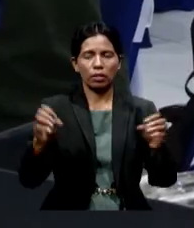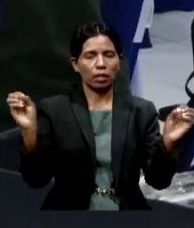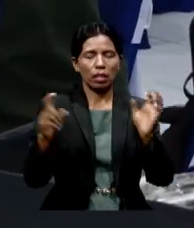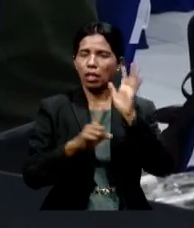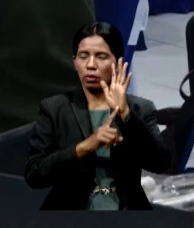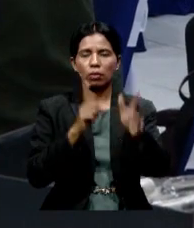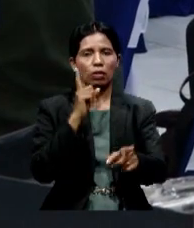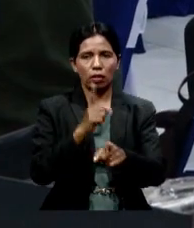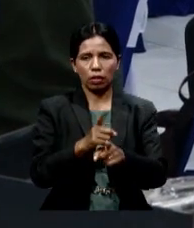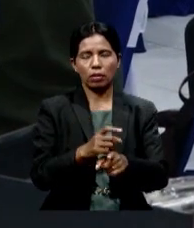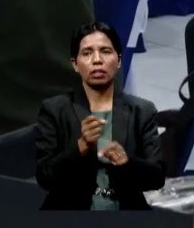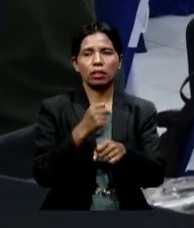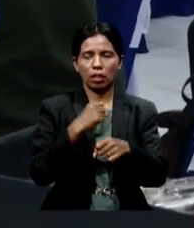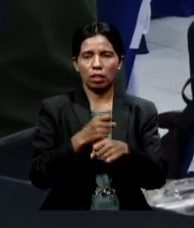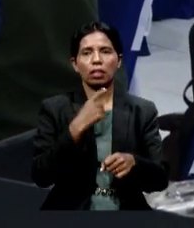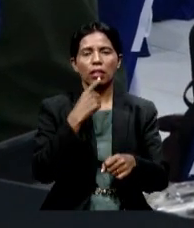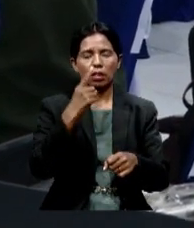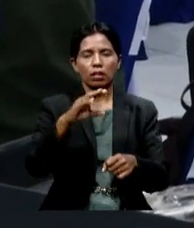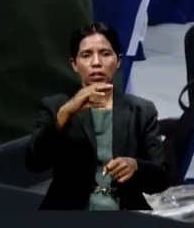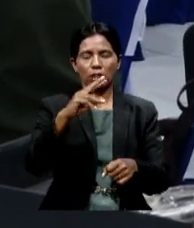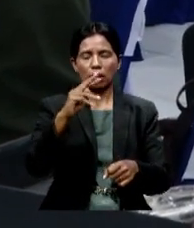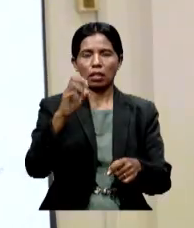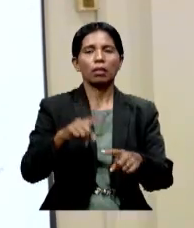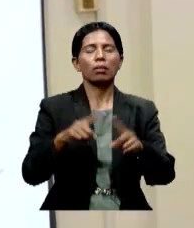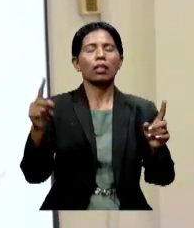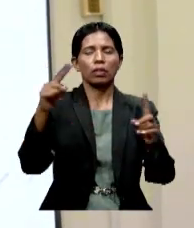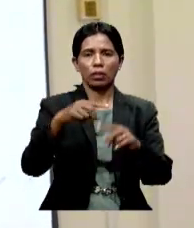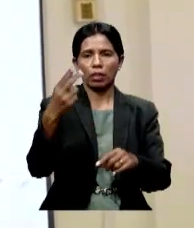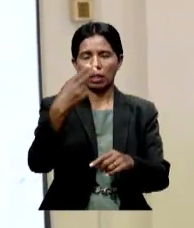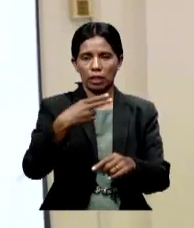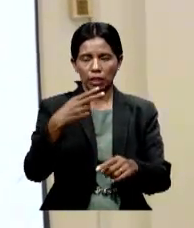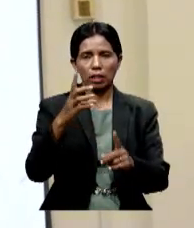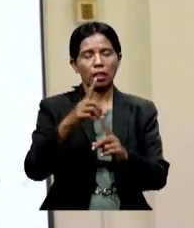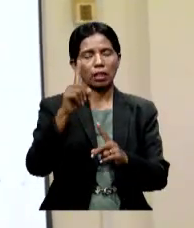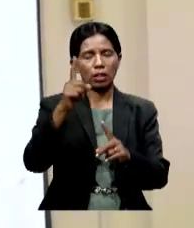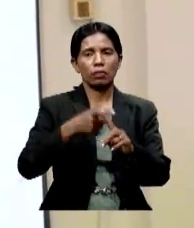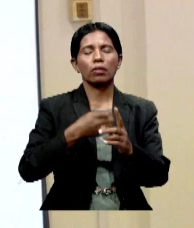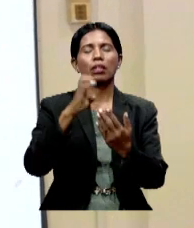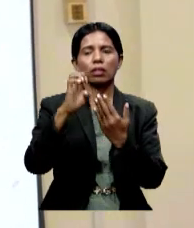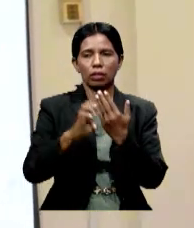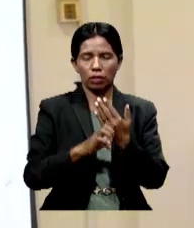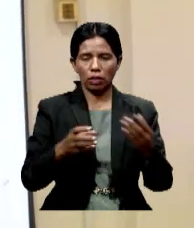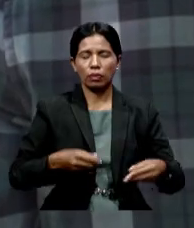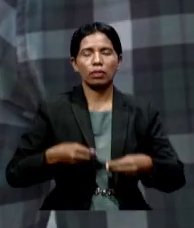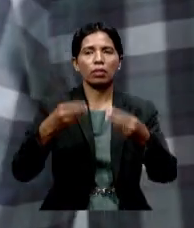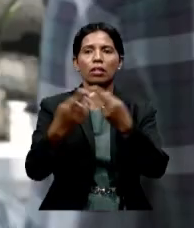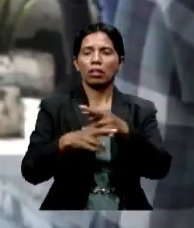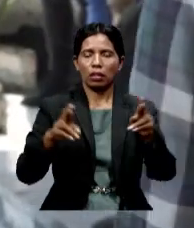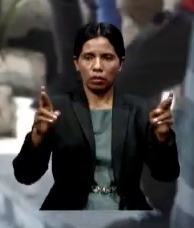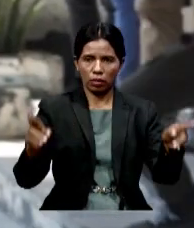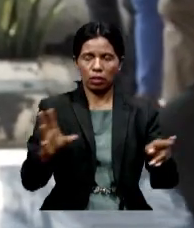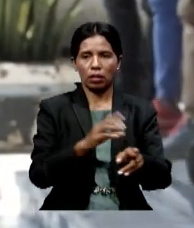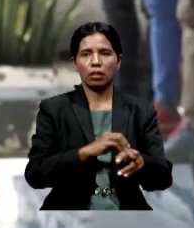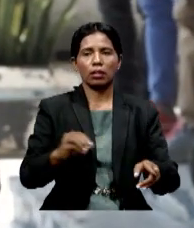transparência, não se halo reclamação ba sene, mas beto e a quinta loron ida flanzinho, sene entrega ona resultado apuramento